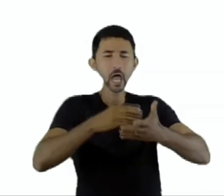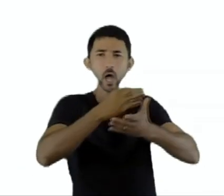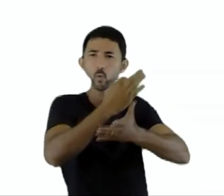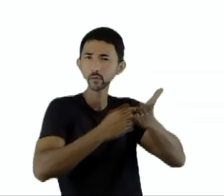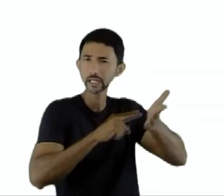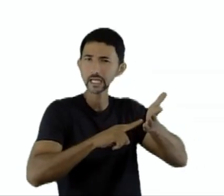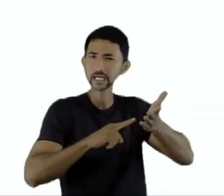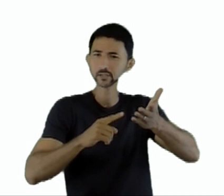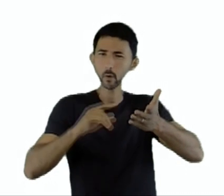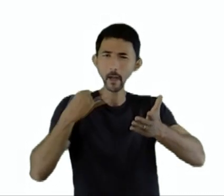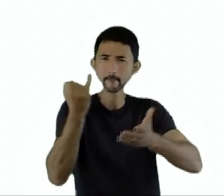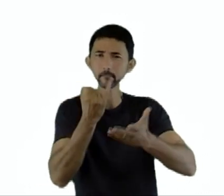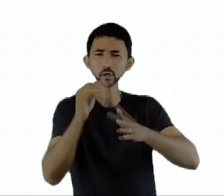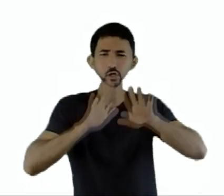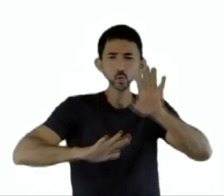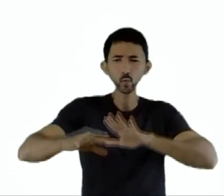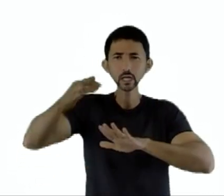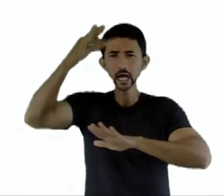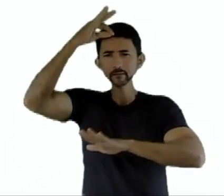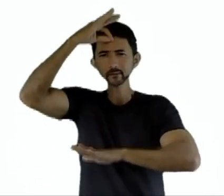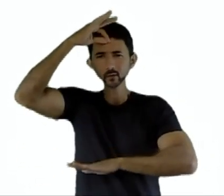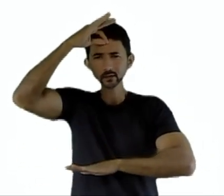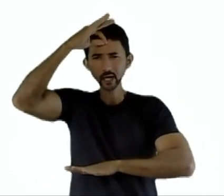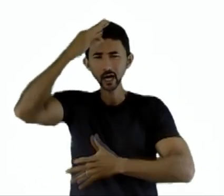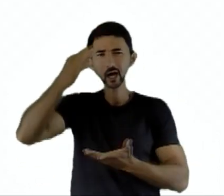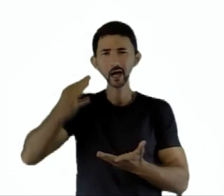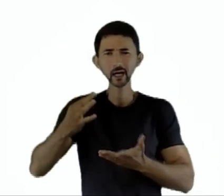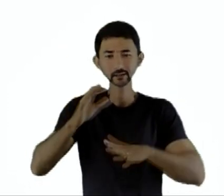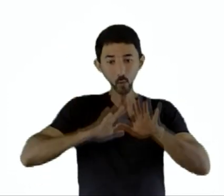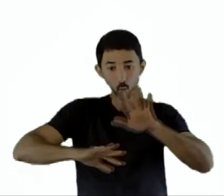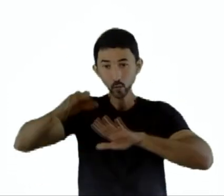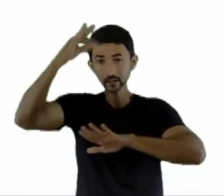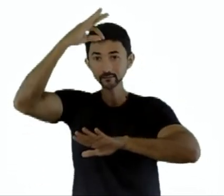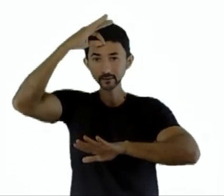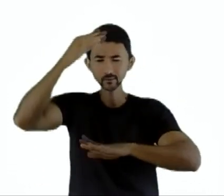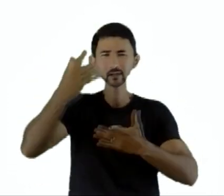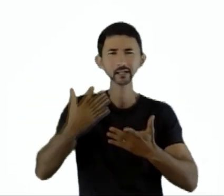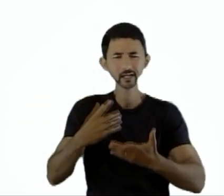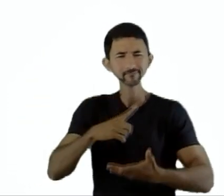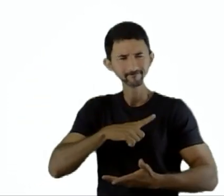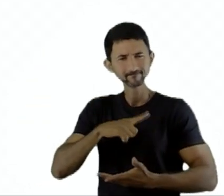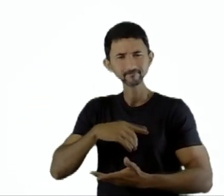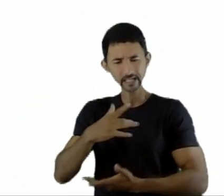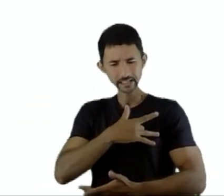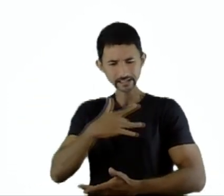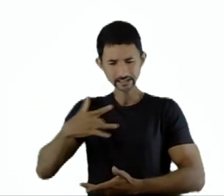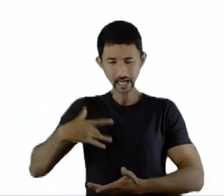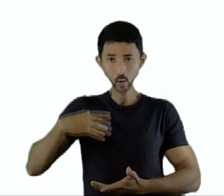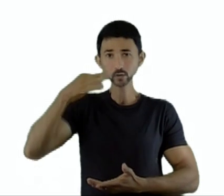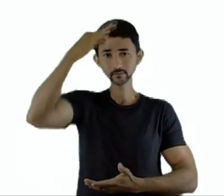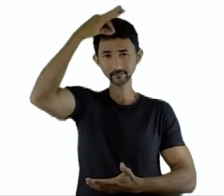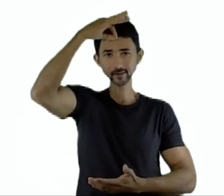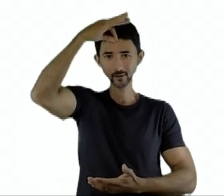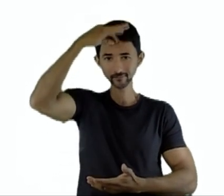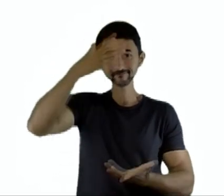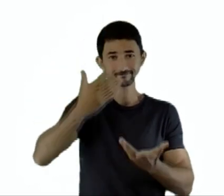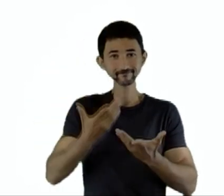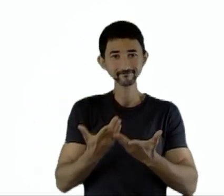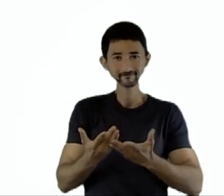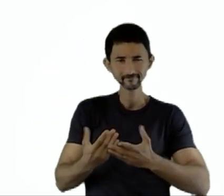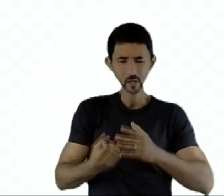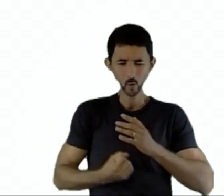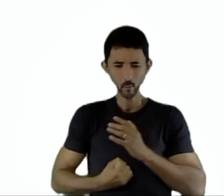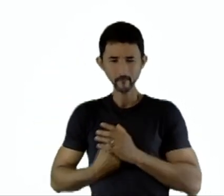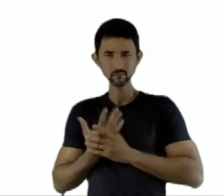importante cuidar da espiritualidade, porque quando eu cuido da minha espiritualidade e eu tenho saúde espiritual, eu deixo de